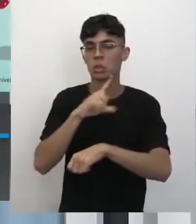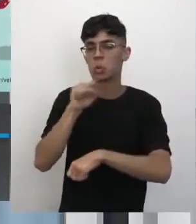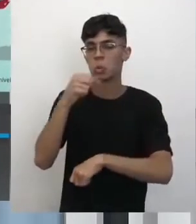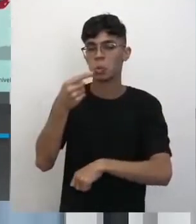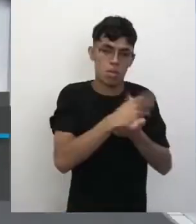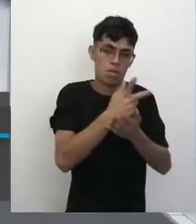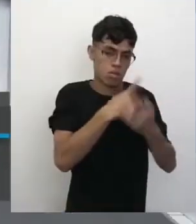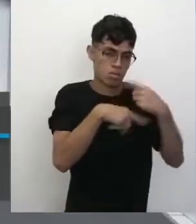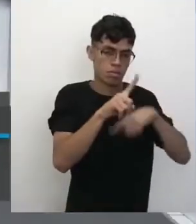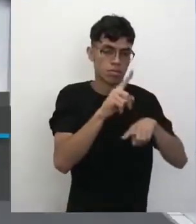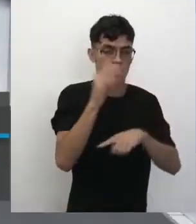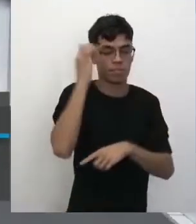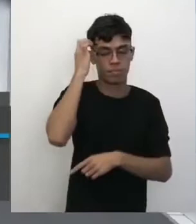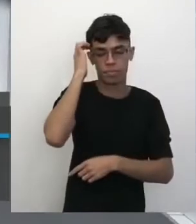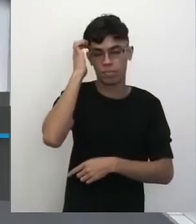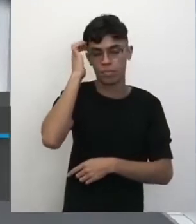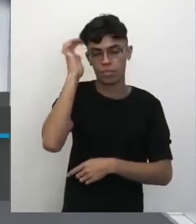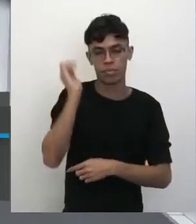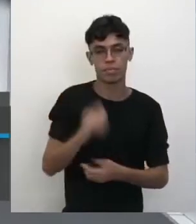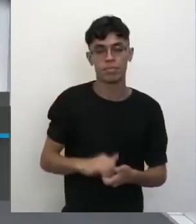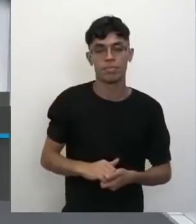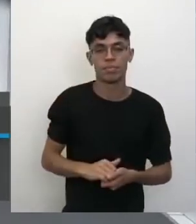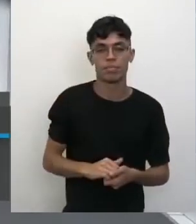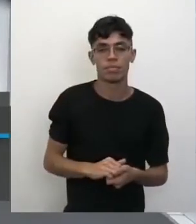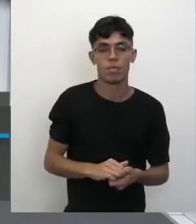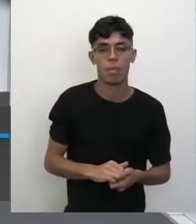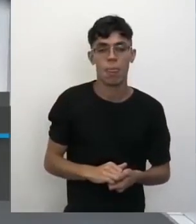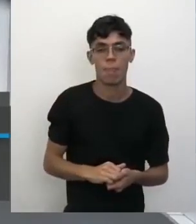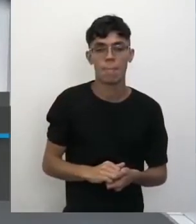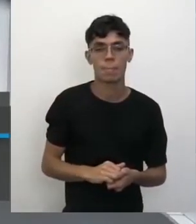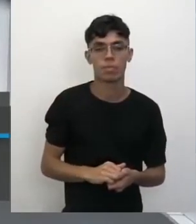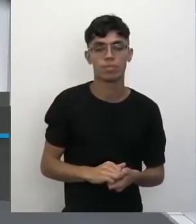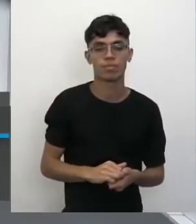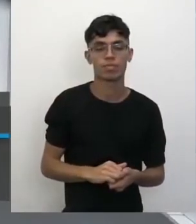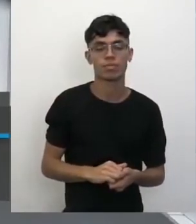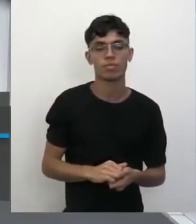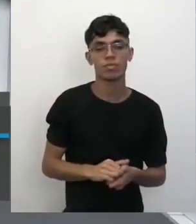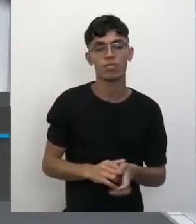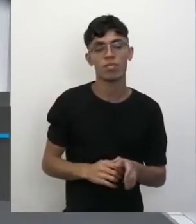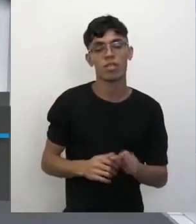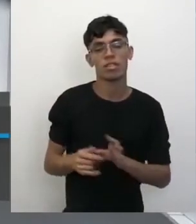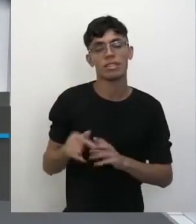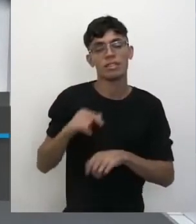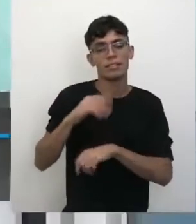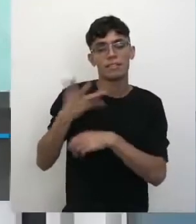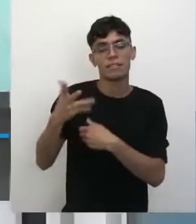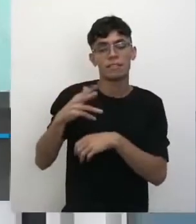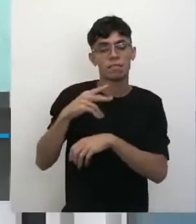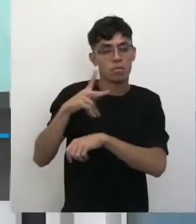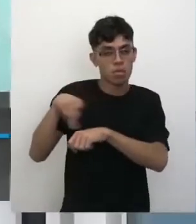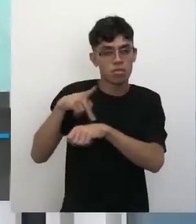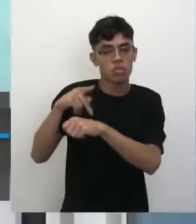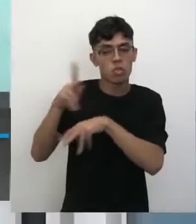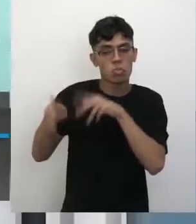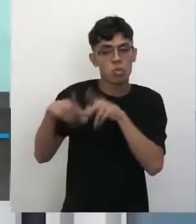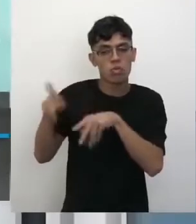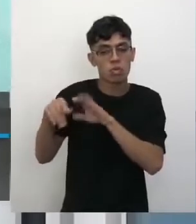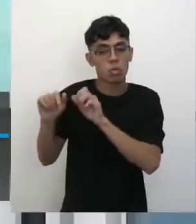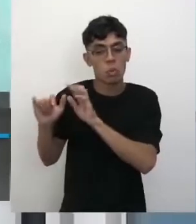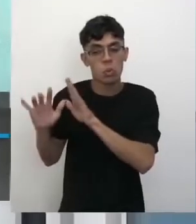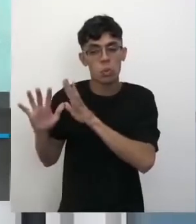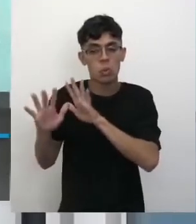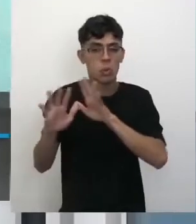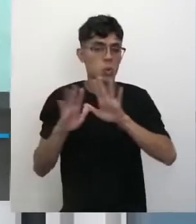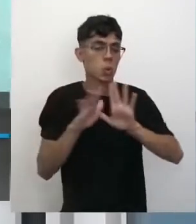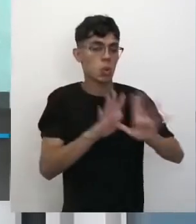mapa, tá certo? Aí mudando um pouquinho de assunto aqui, nós vamos falar sobre os refugiados, né? Que também é um assunto importante, que é tratado